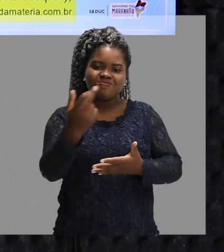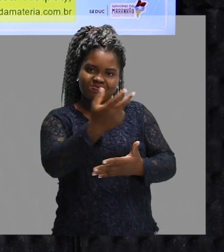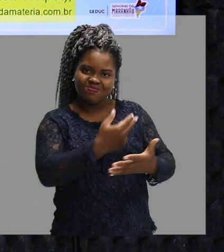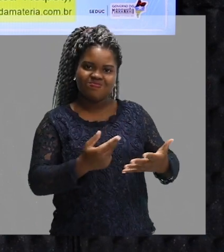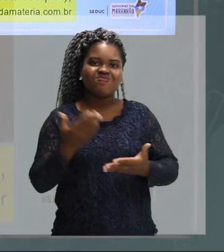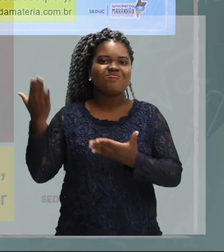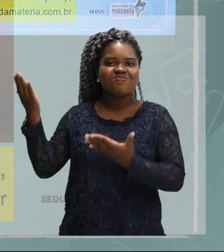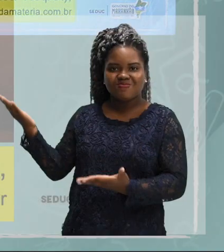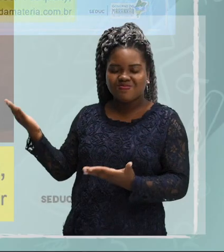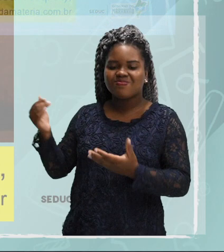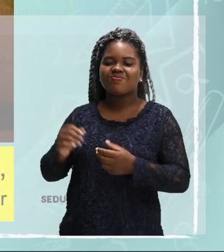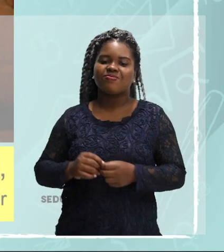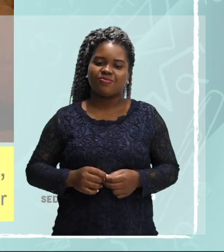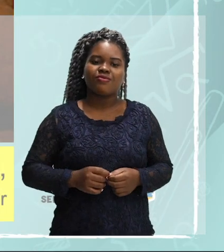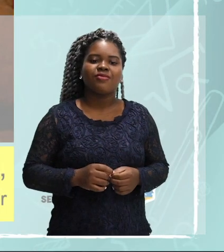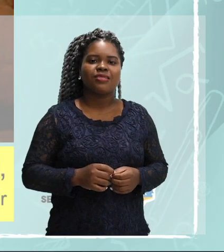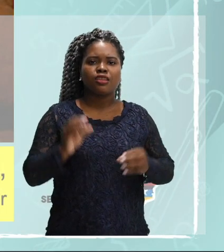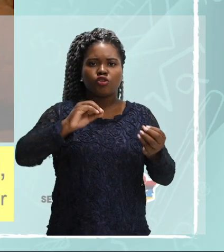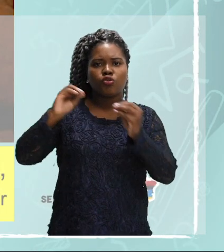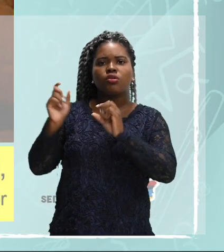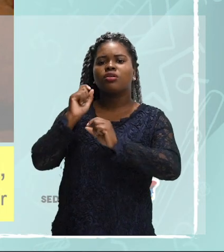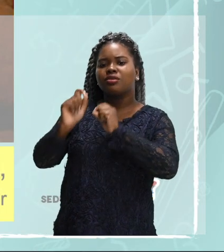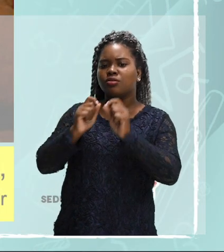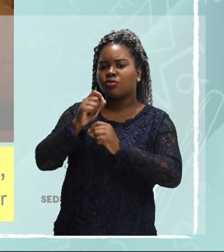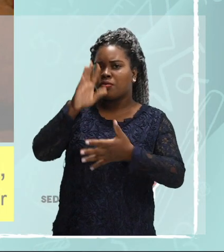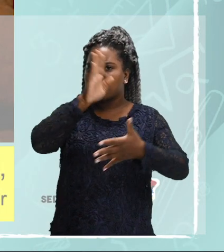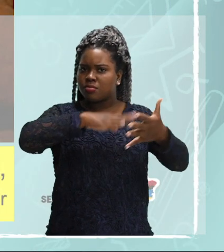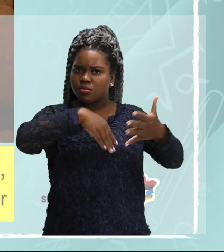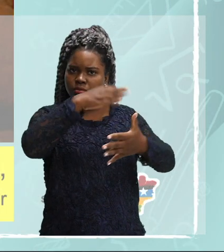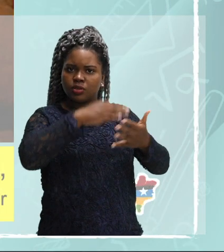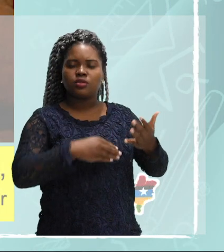não tem condição. Aqui eu estou colocando uma pintura de mais ou menos